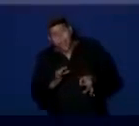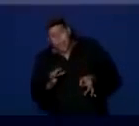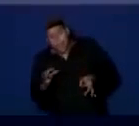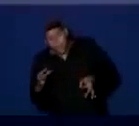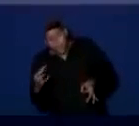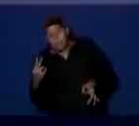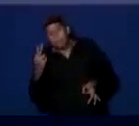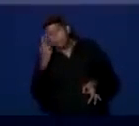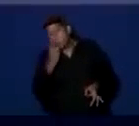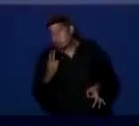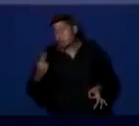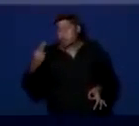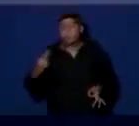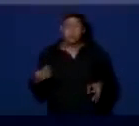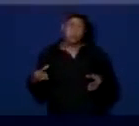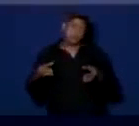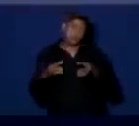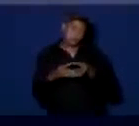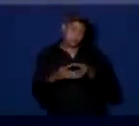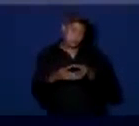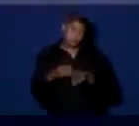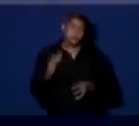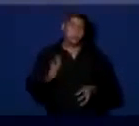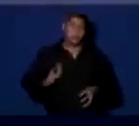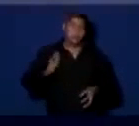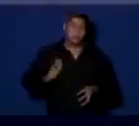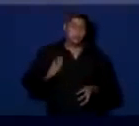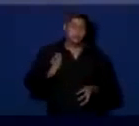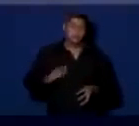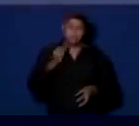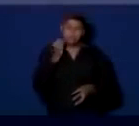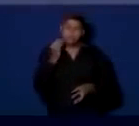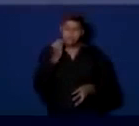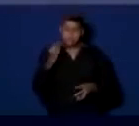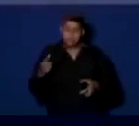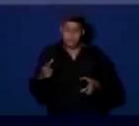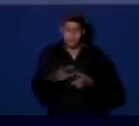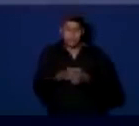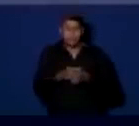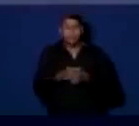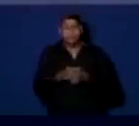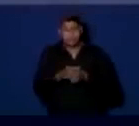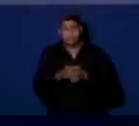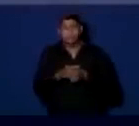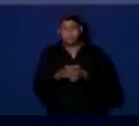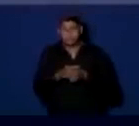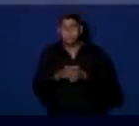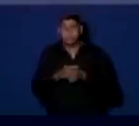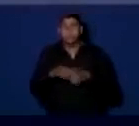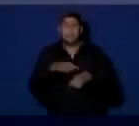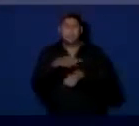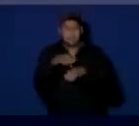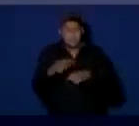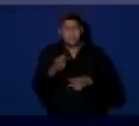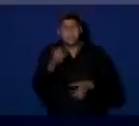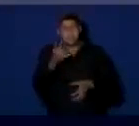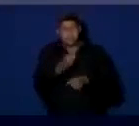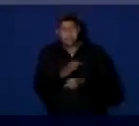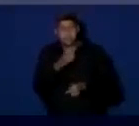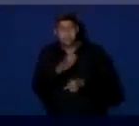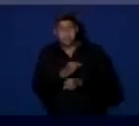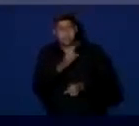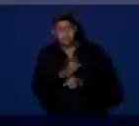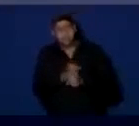2 horas com esse time aqui de craques, no macro, no micro, no Brasil, no internacional, na economia, na